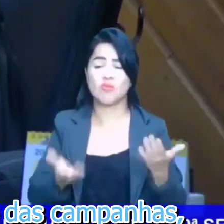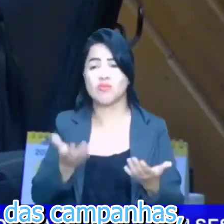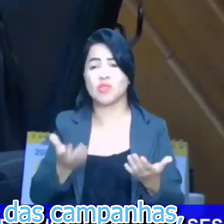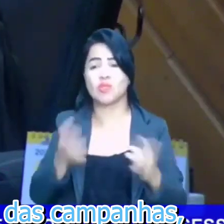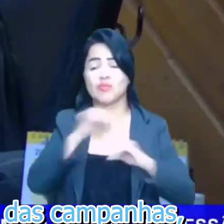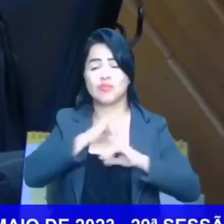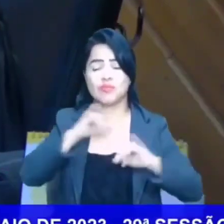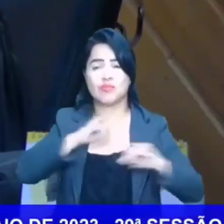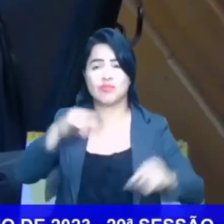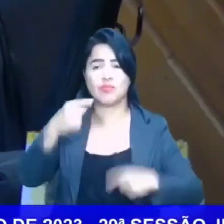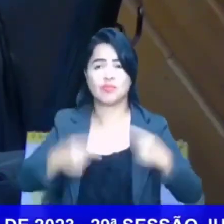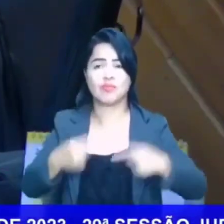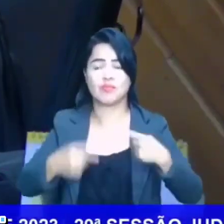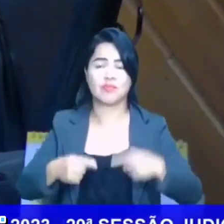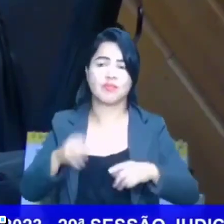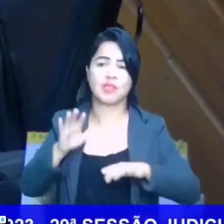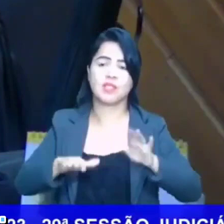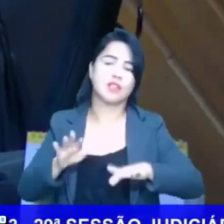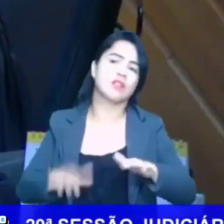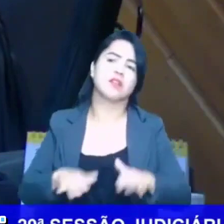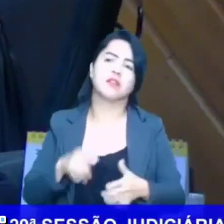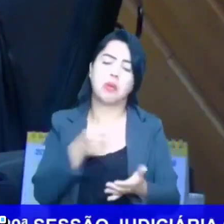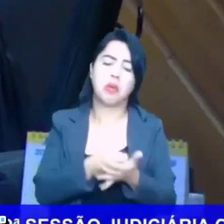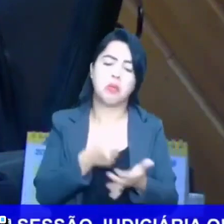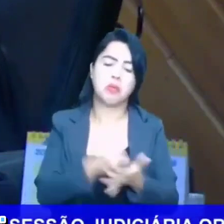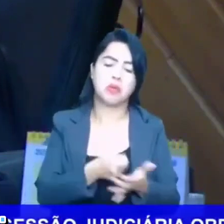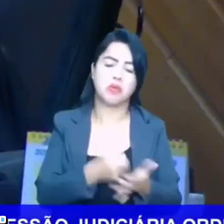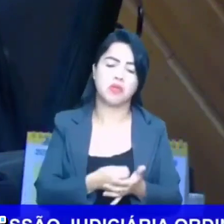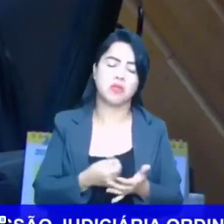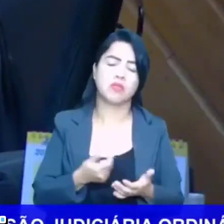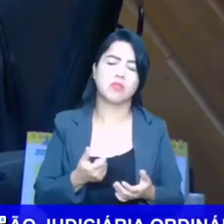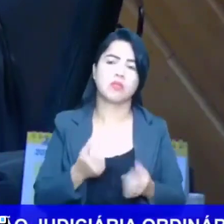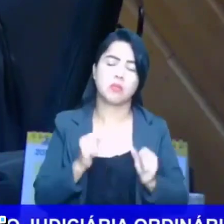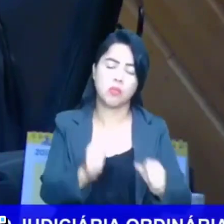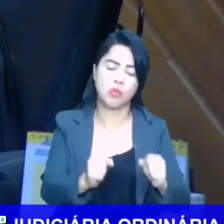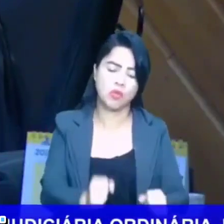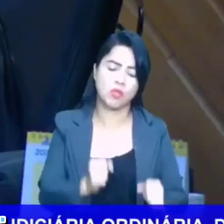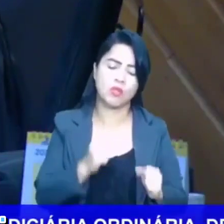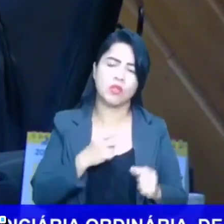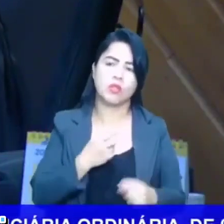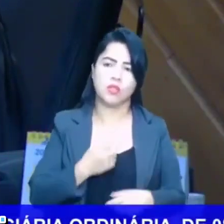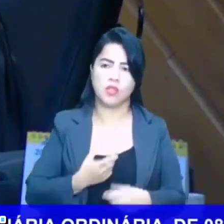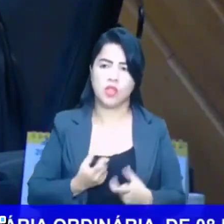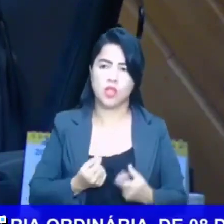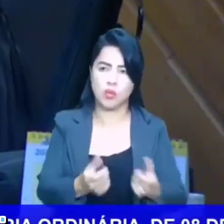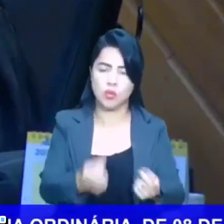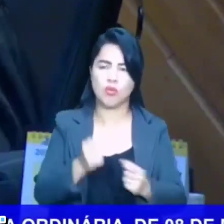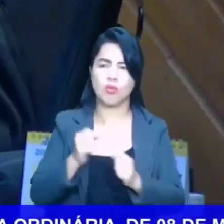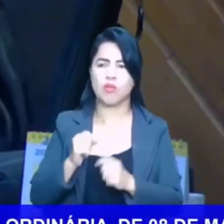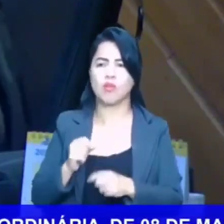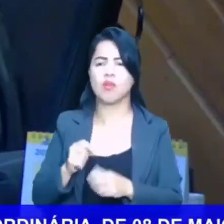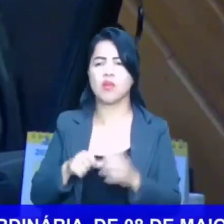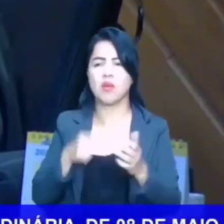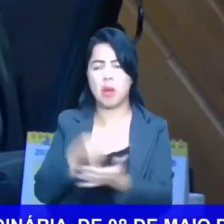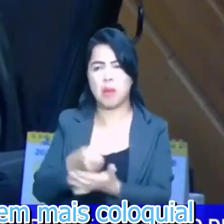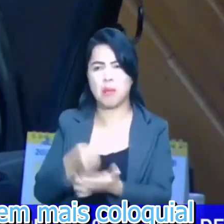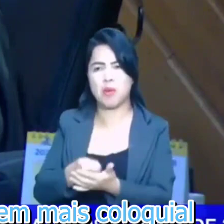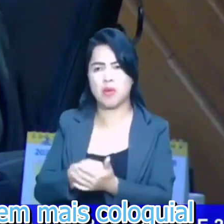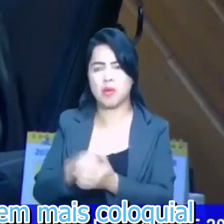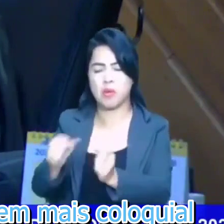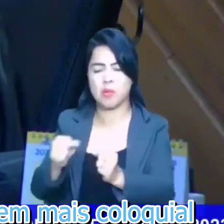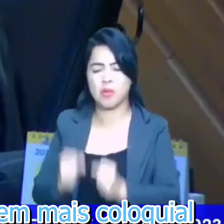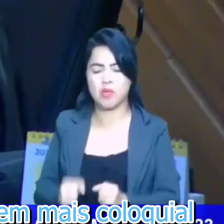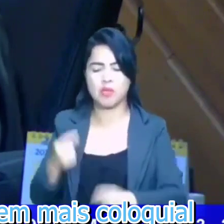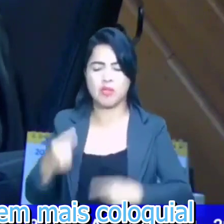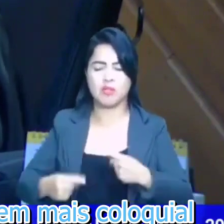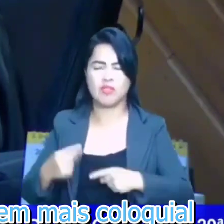campanhas, implica muitas das vezes em abuso do poder econômico, do abuso do poder político, enfim. Isso é uma praga,